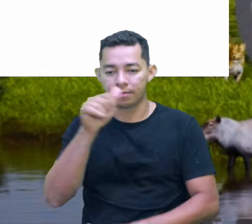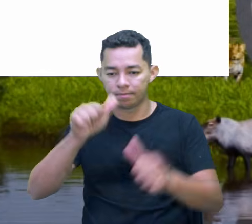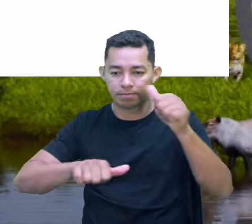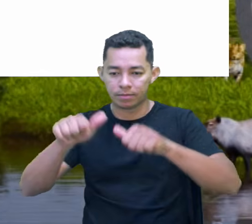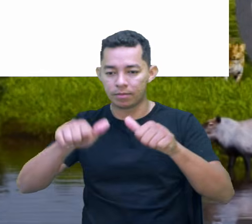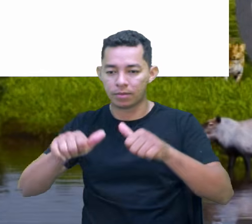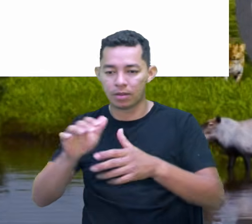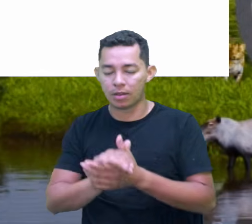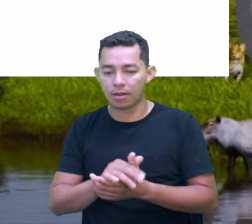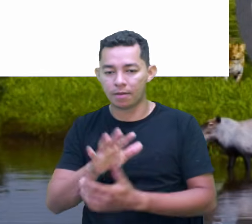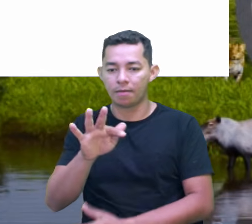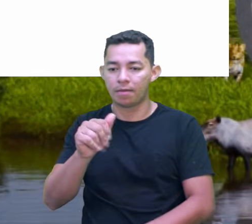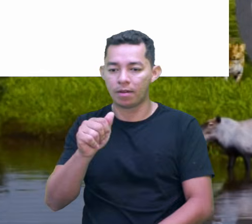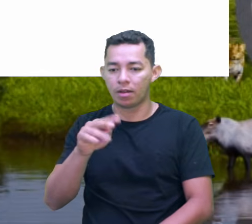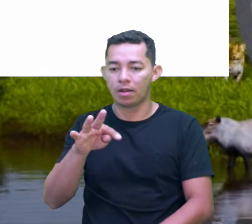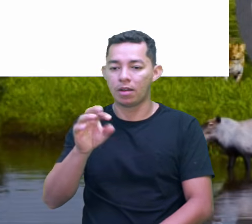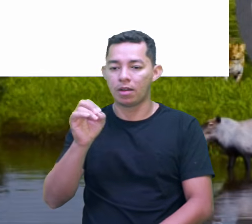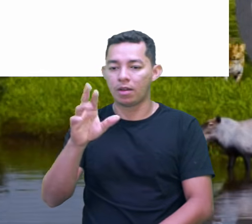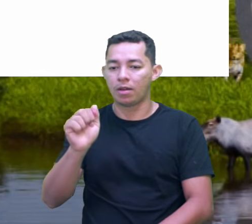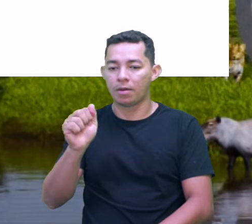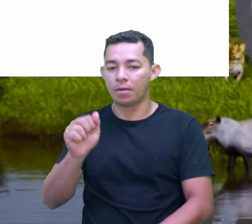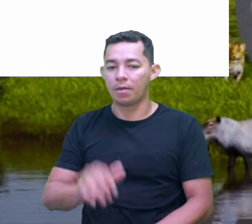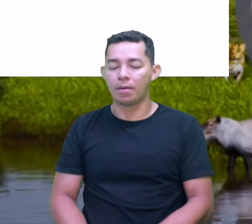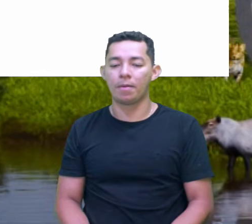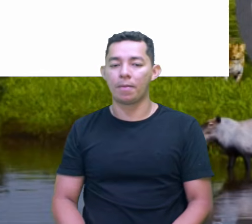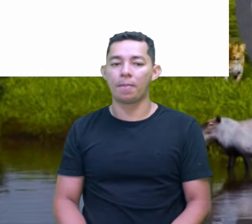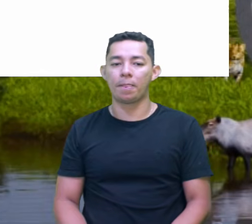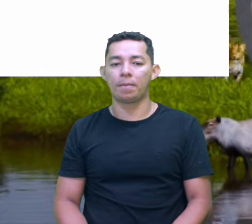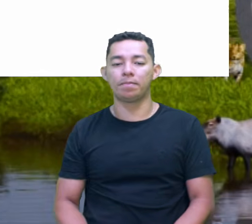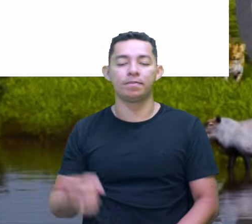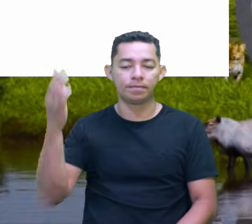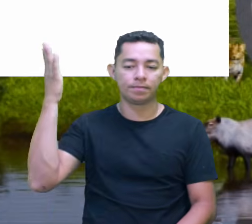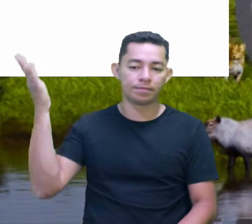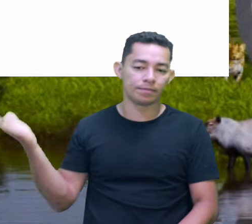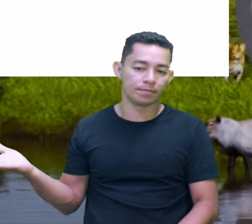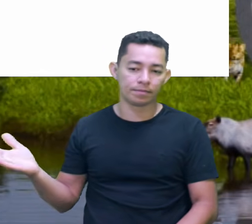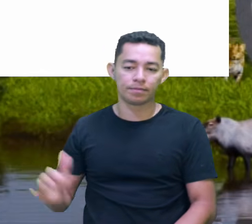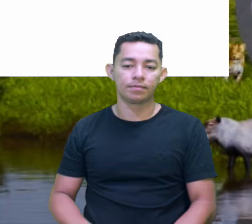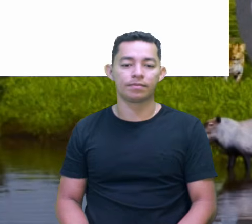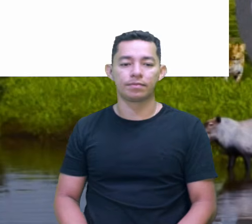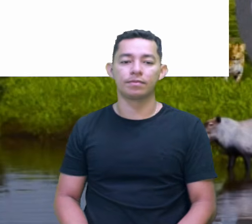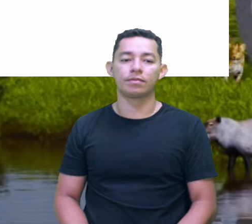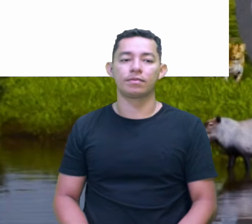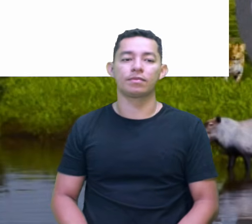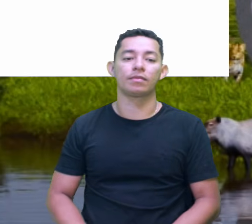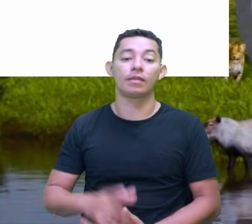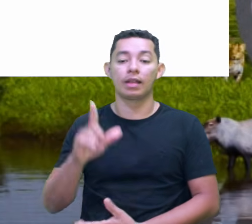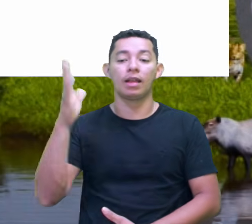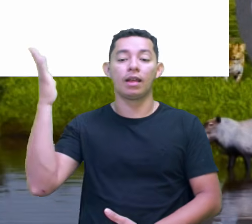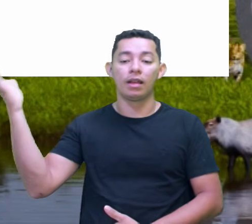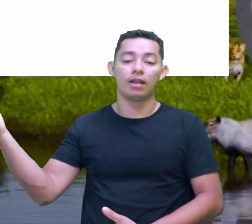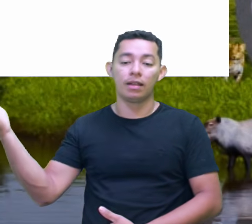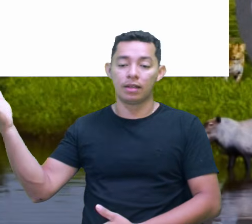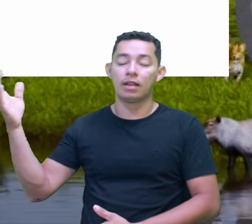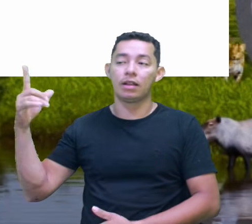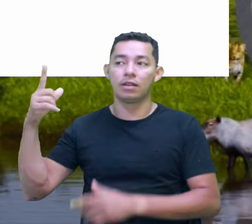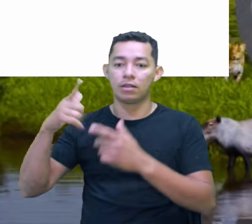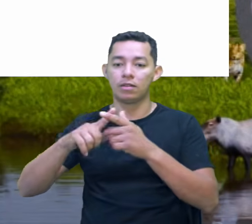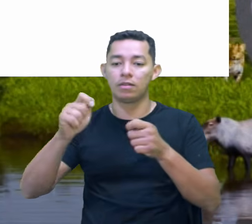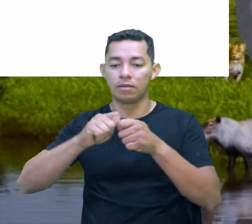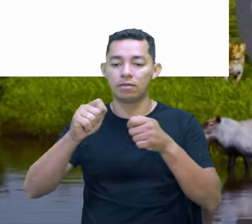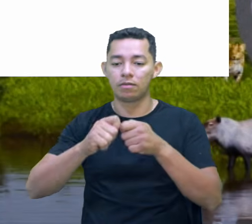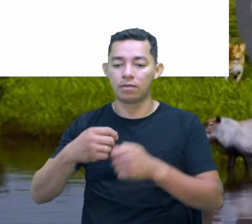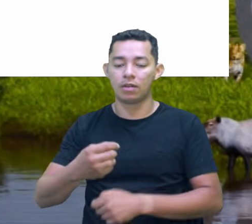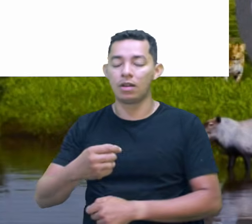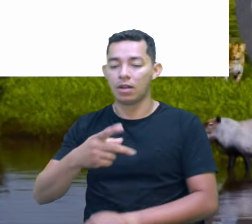ó, temperatura, luz, né? Água, solo e alimentação, que são os fatores que permitem o indivíduo viver num